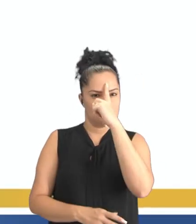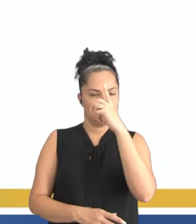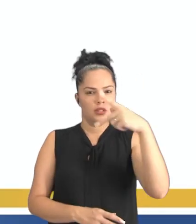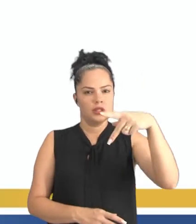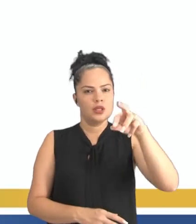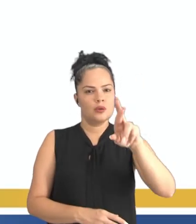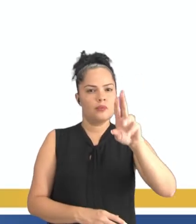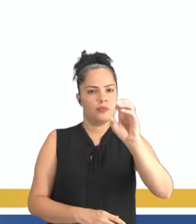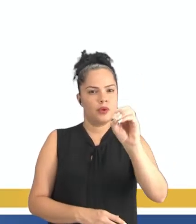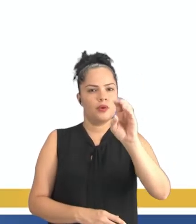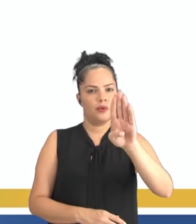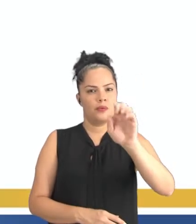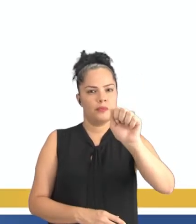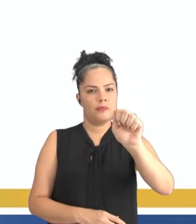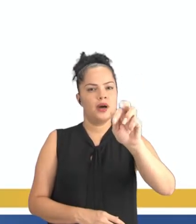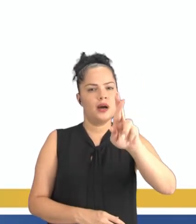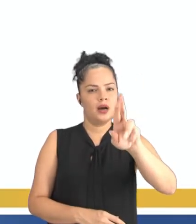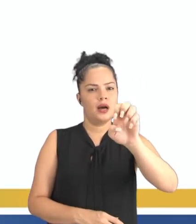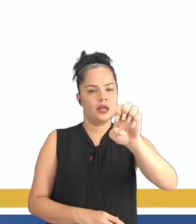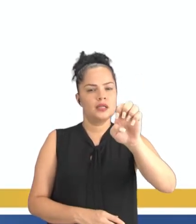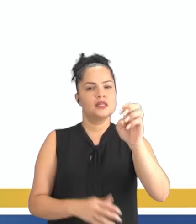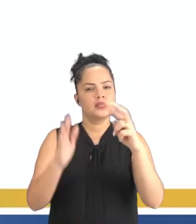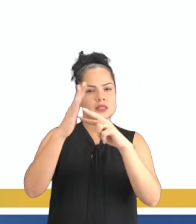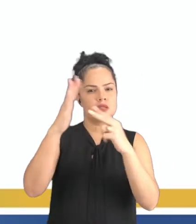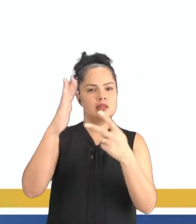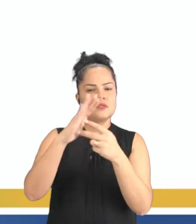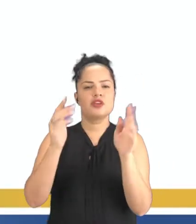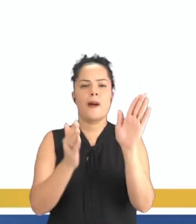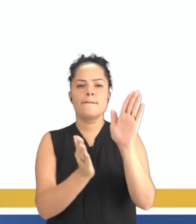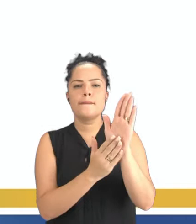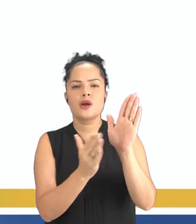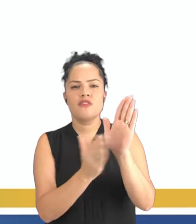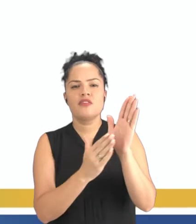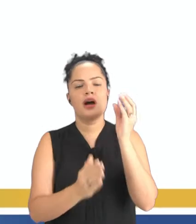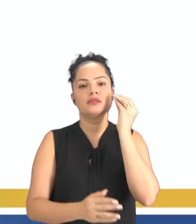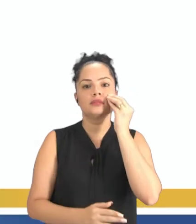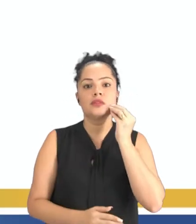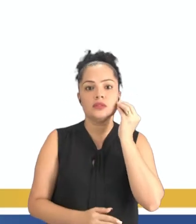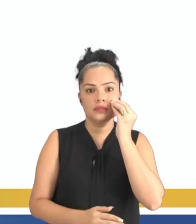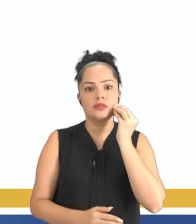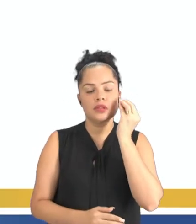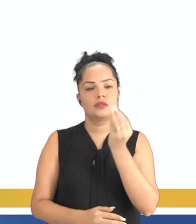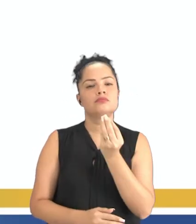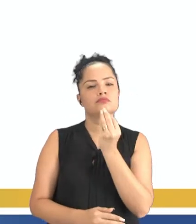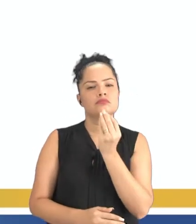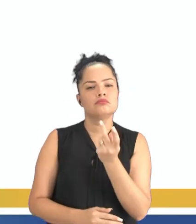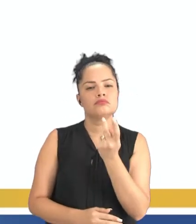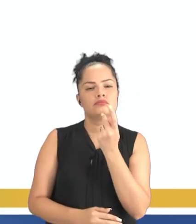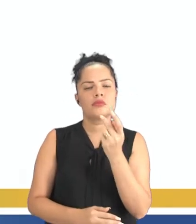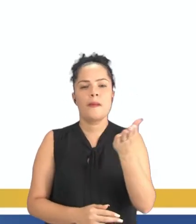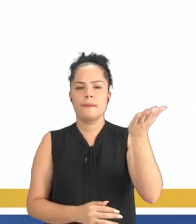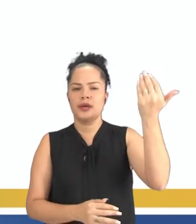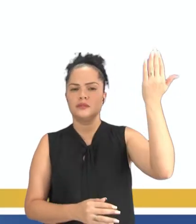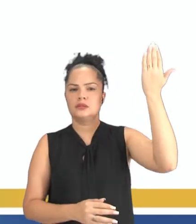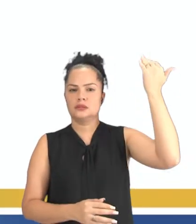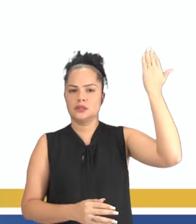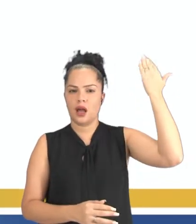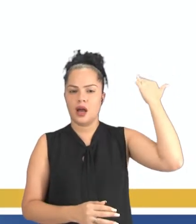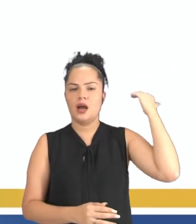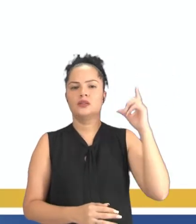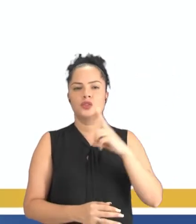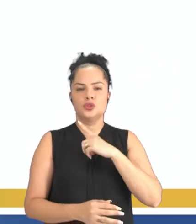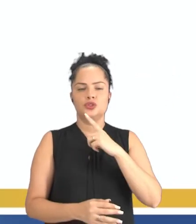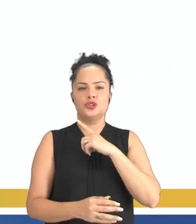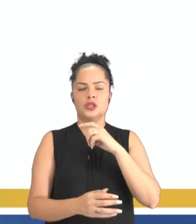significa provar ou testar. A probabilidade começou a ser considerada na Idade Média por conta dos jogos